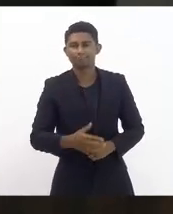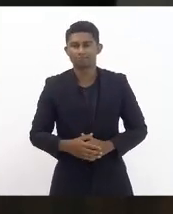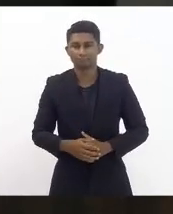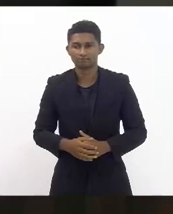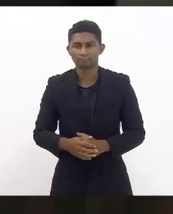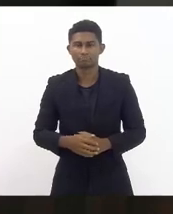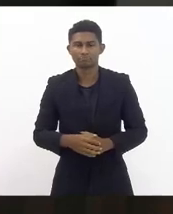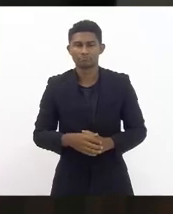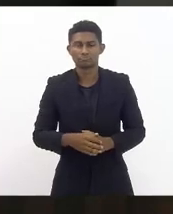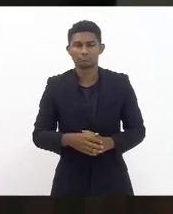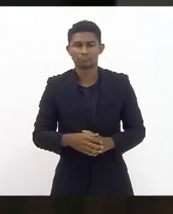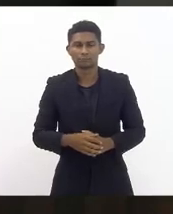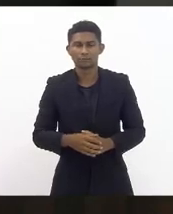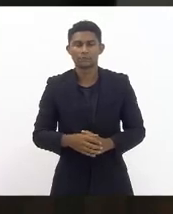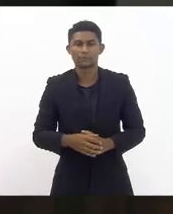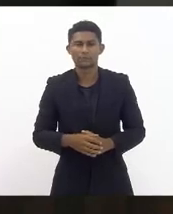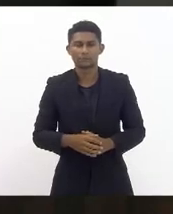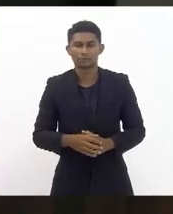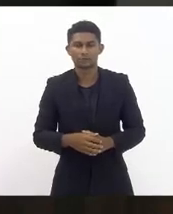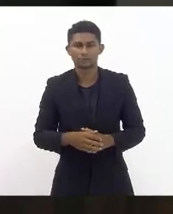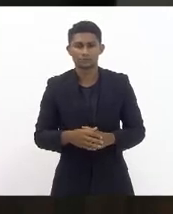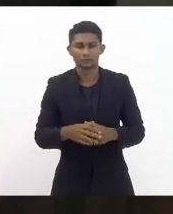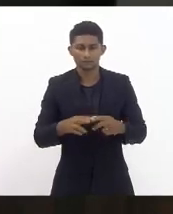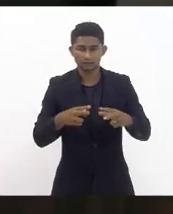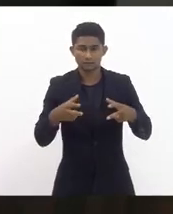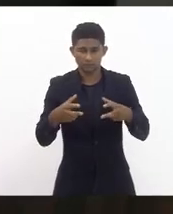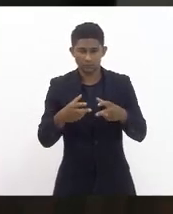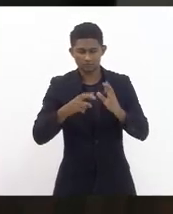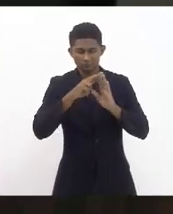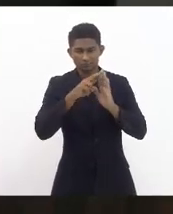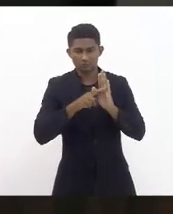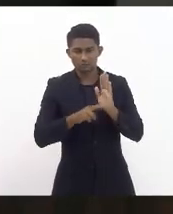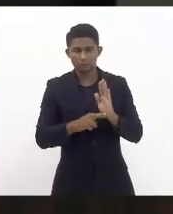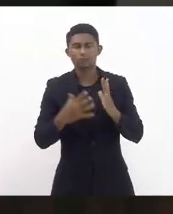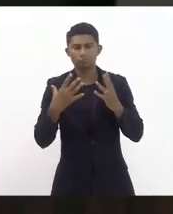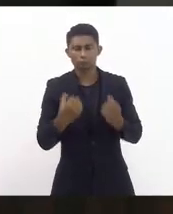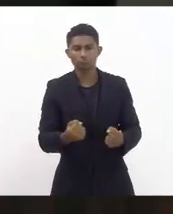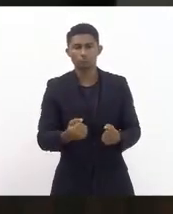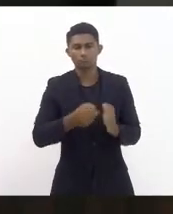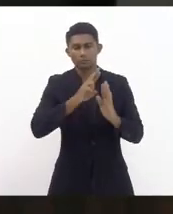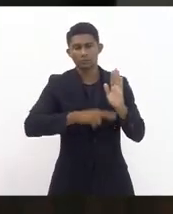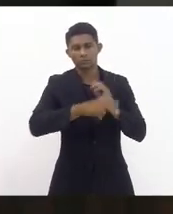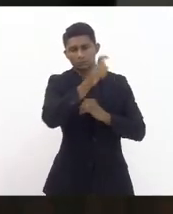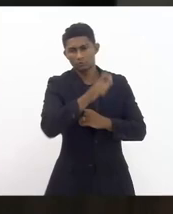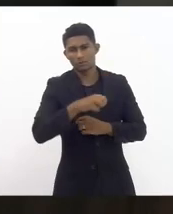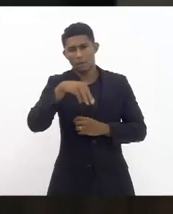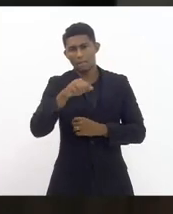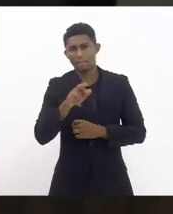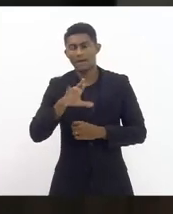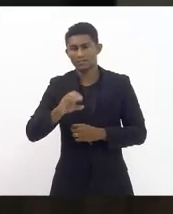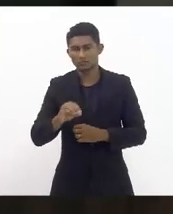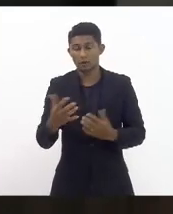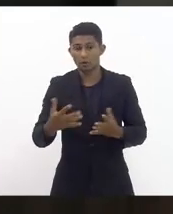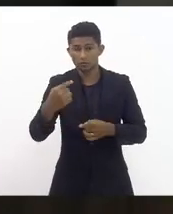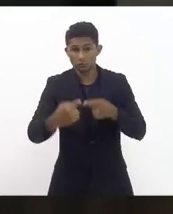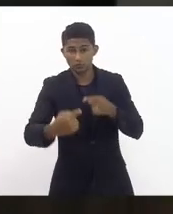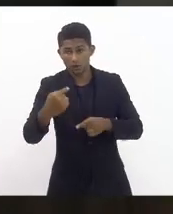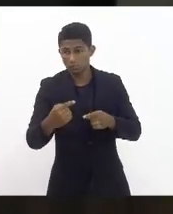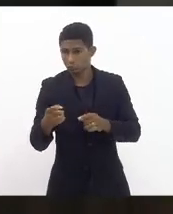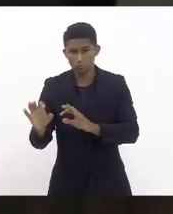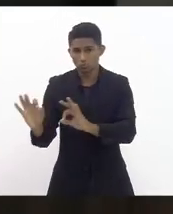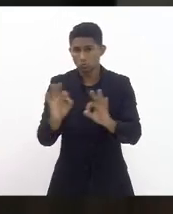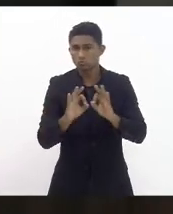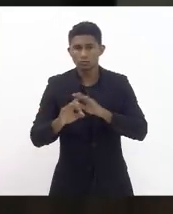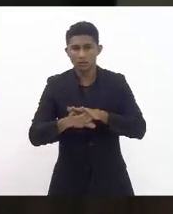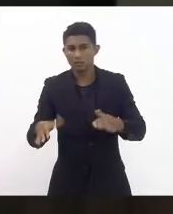Korlinski. Parte da Comissão de Normas Internas e Proposições Externas, favorável, relator Márcio Canella. Em discussão, não havendo quem queira discutir, encerrada a